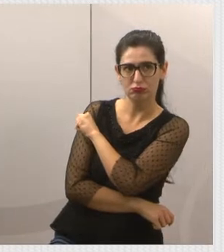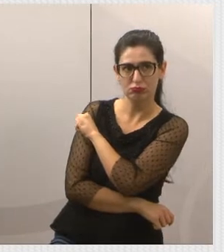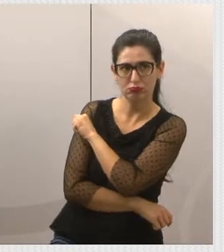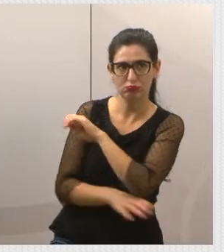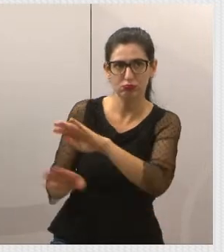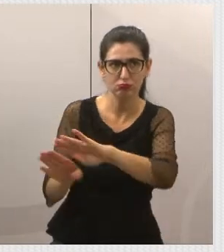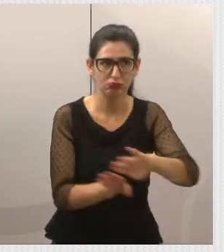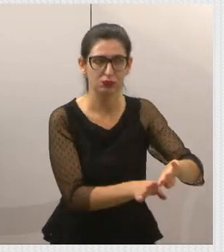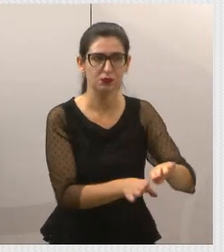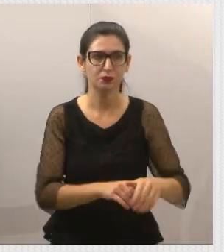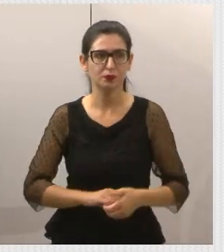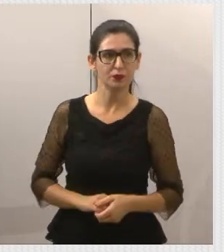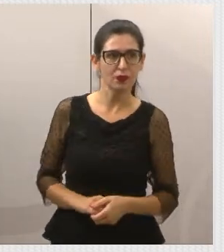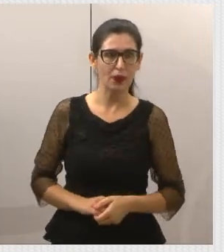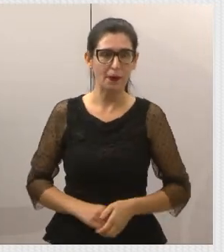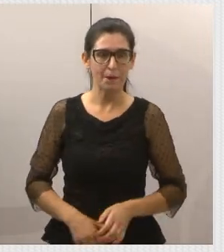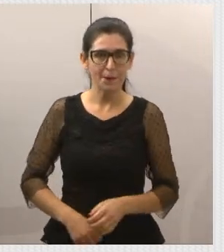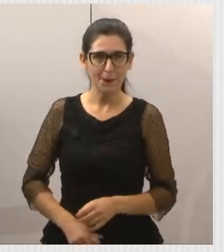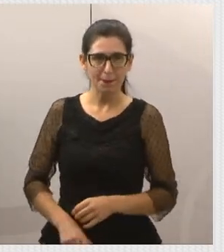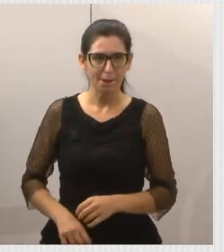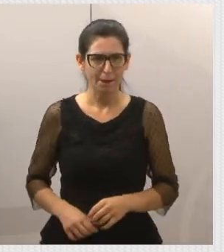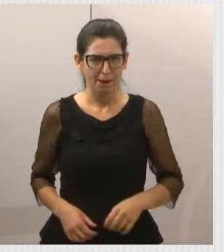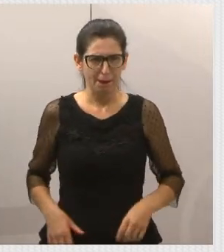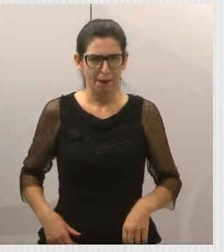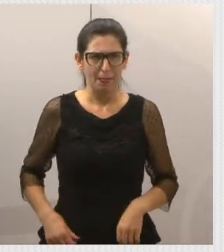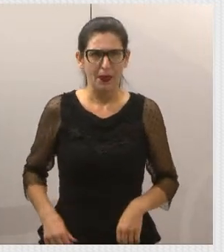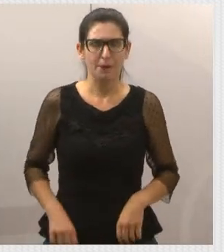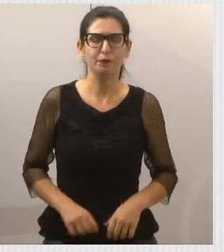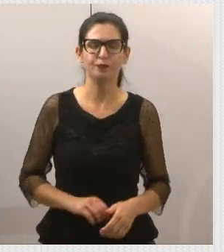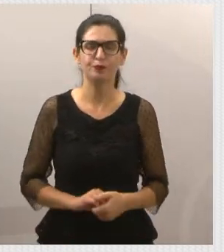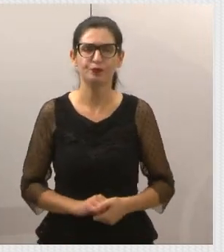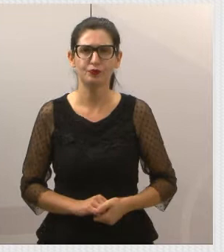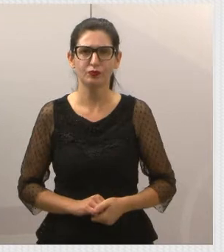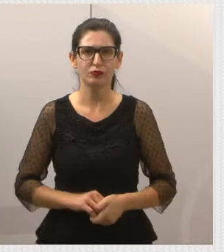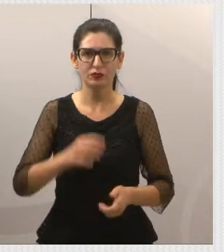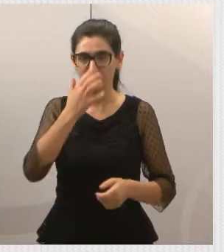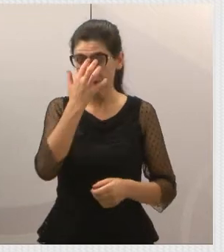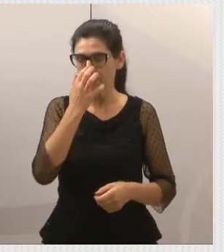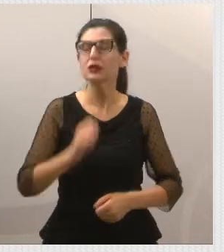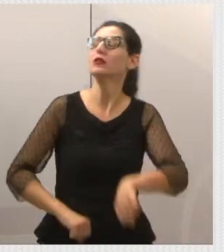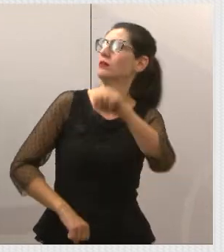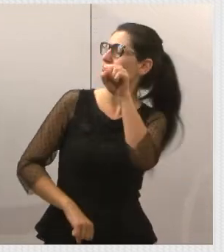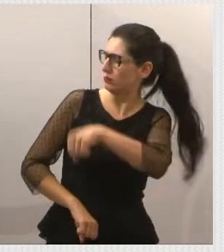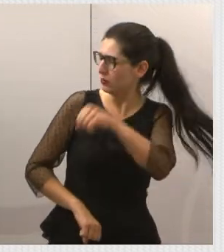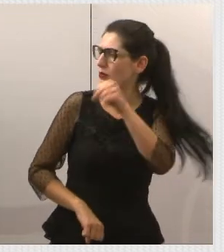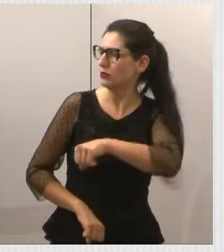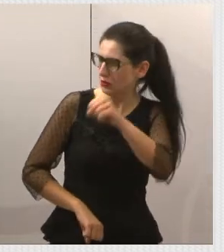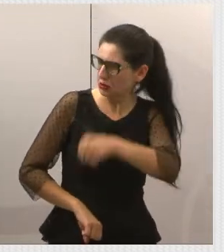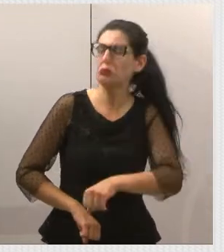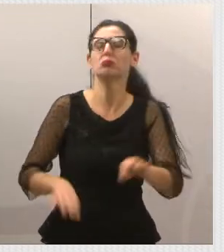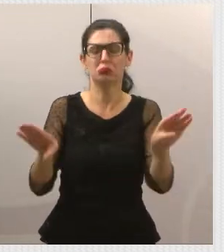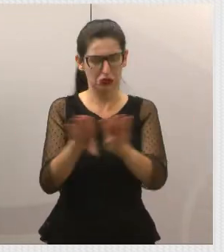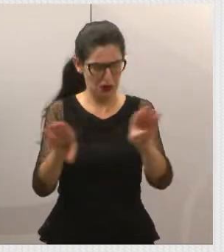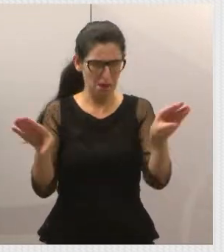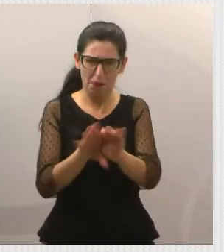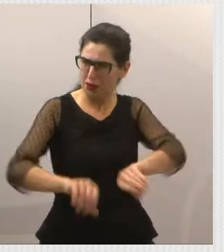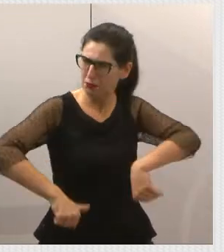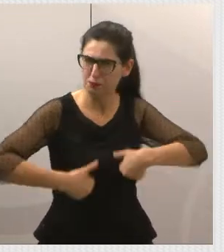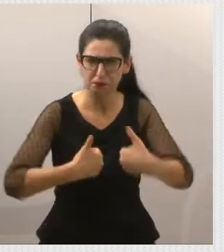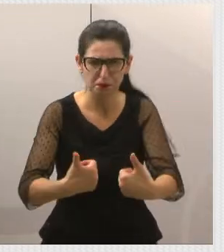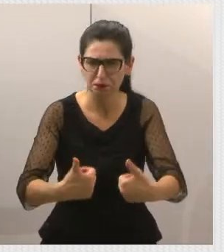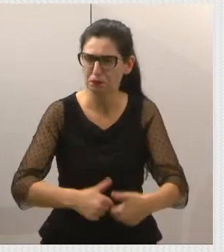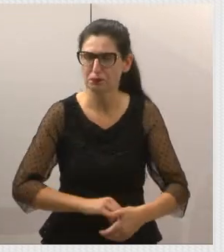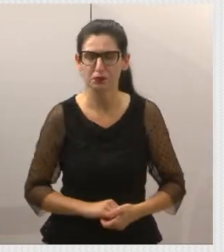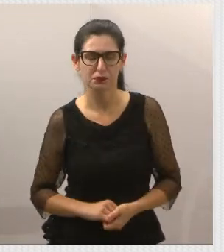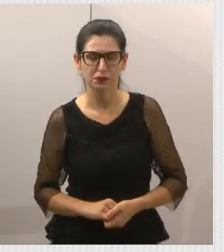Tá sim. A gente só não destacou aqui na apresentação para não, mas está contemplado sim.